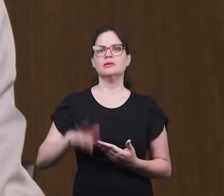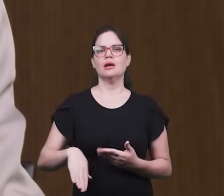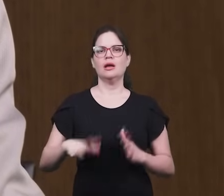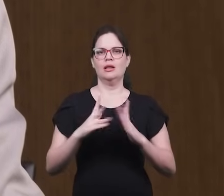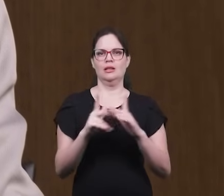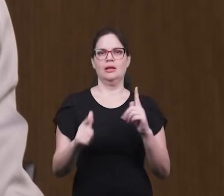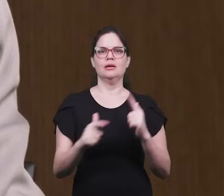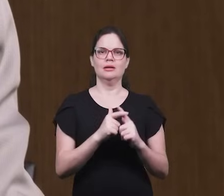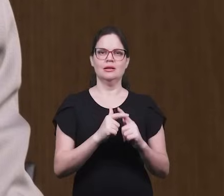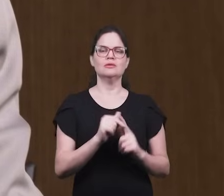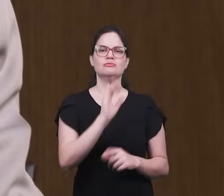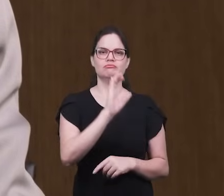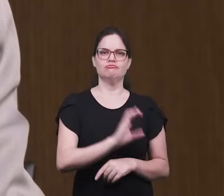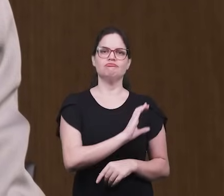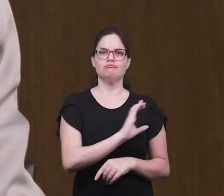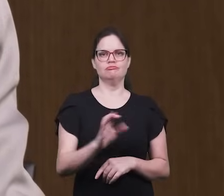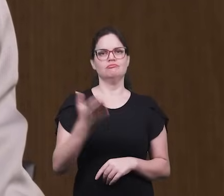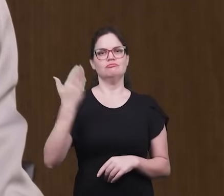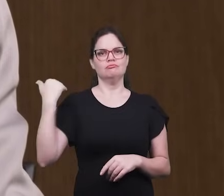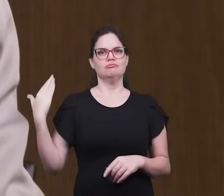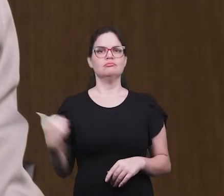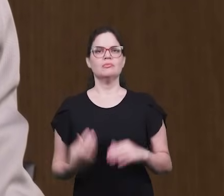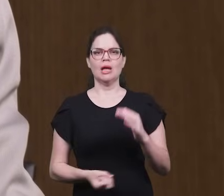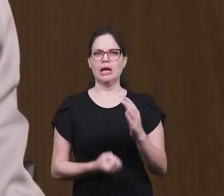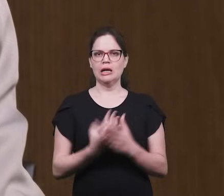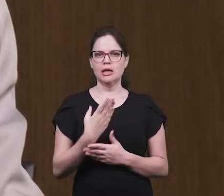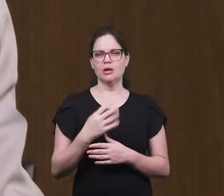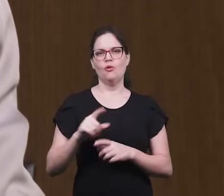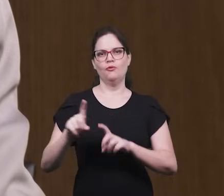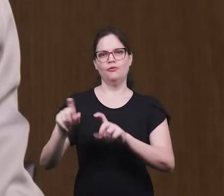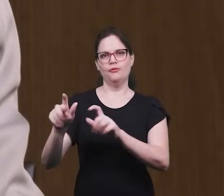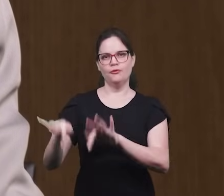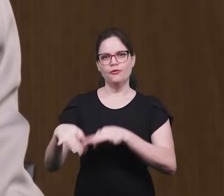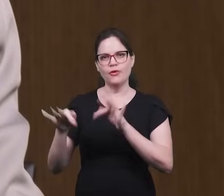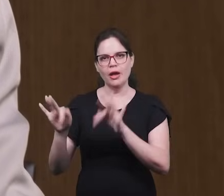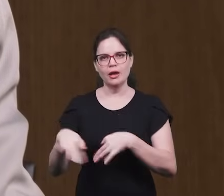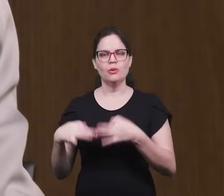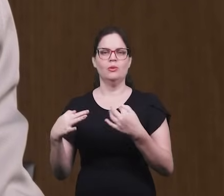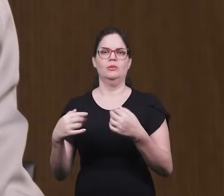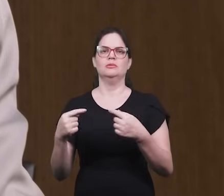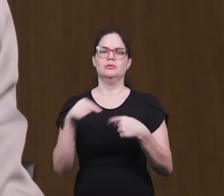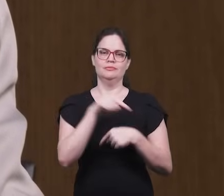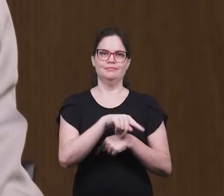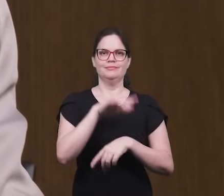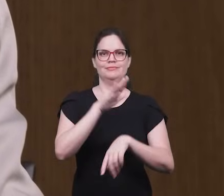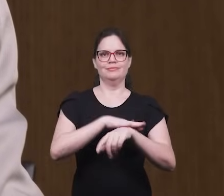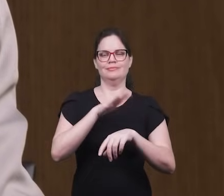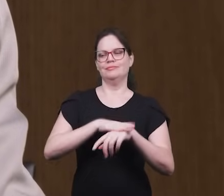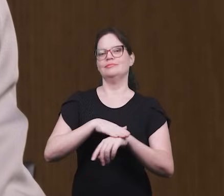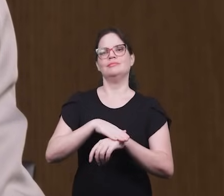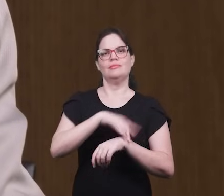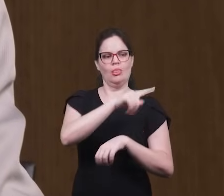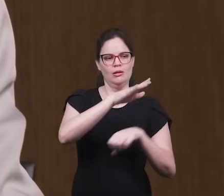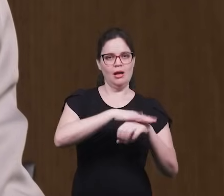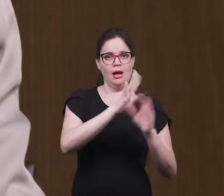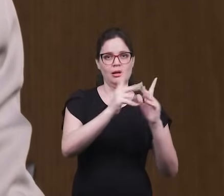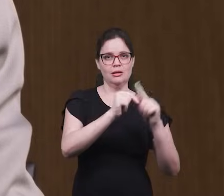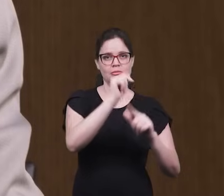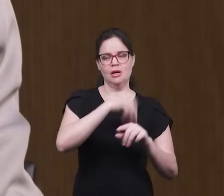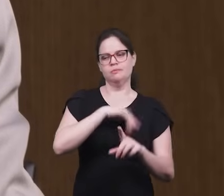governo da igreja, que criou ali os feudos e se tornou uma igreja interferindo nos